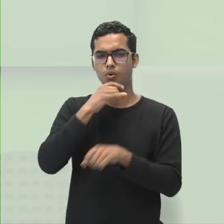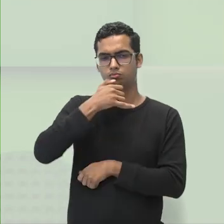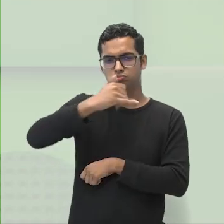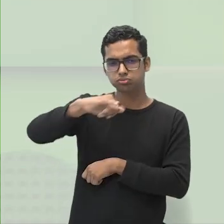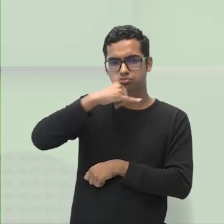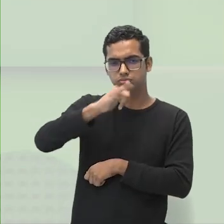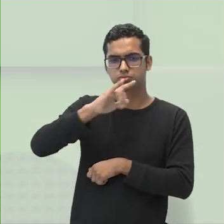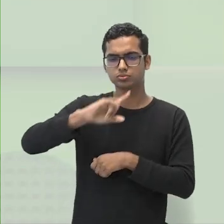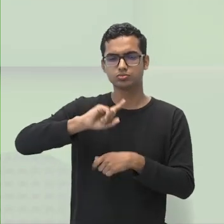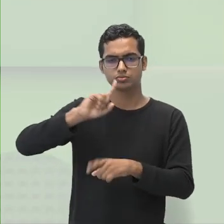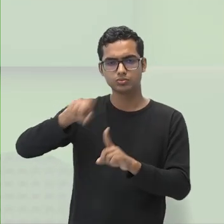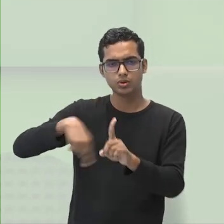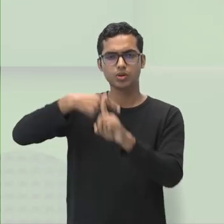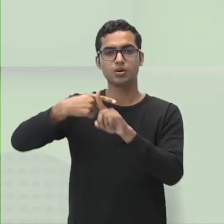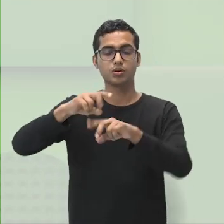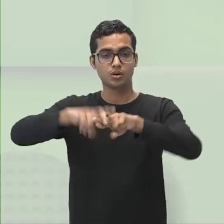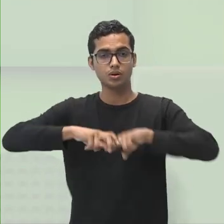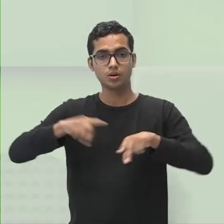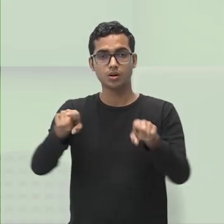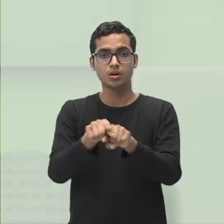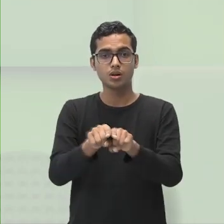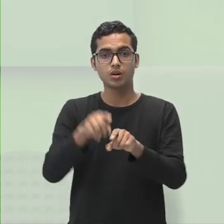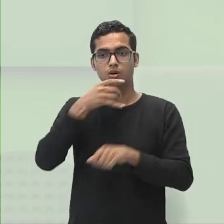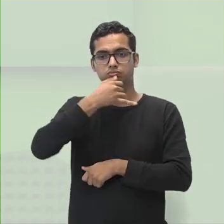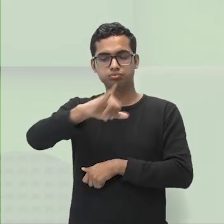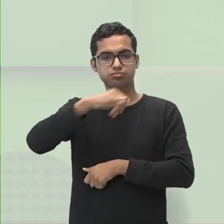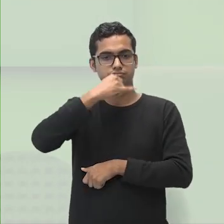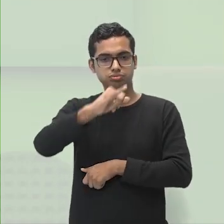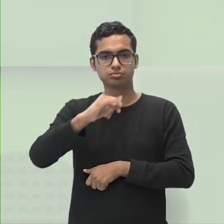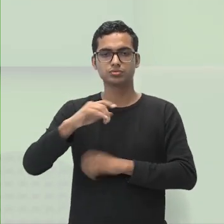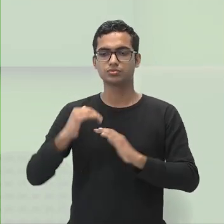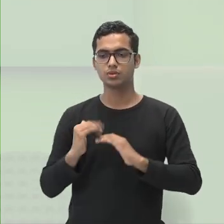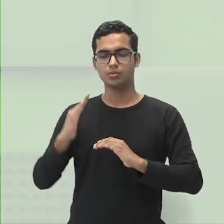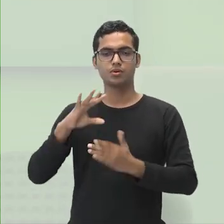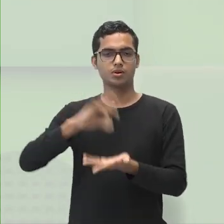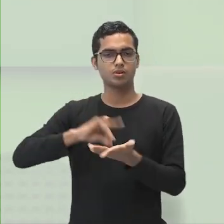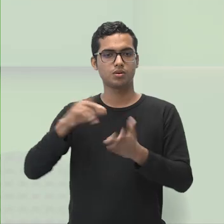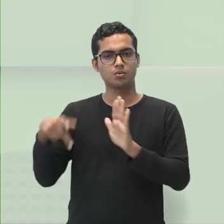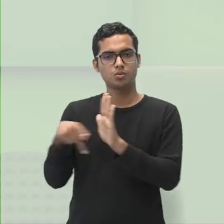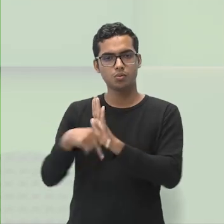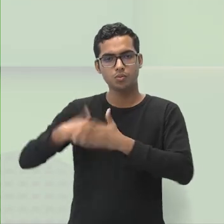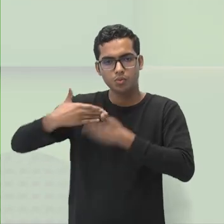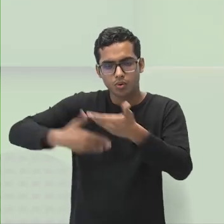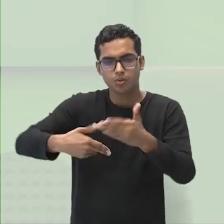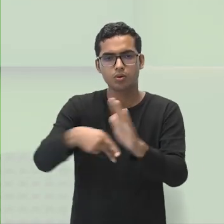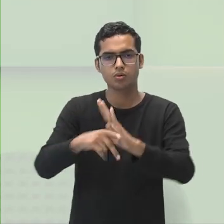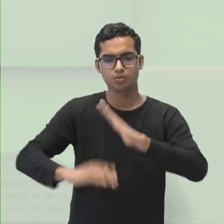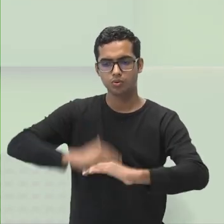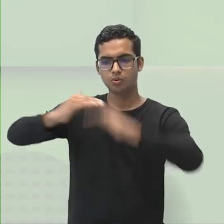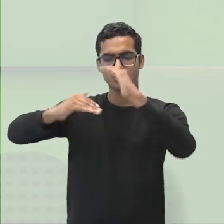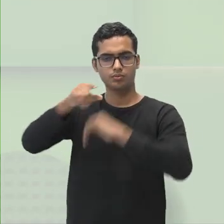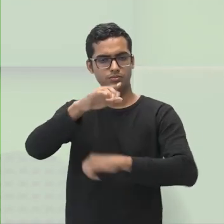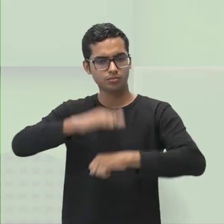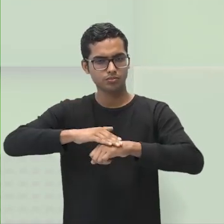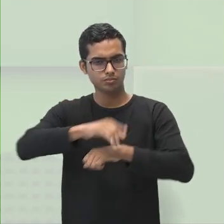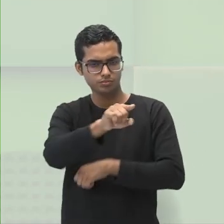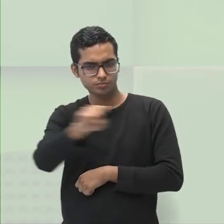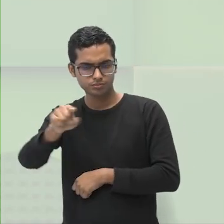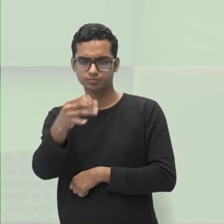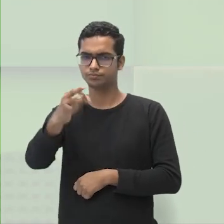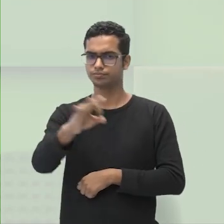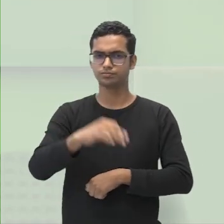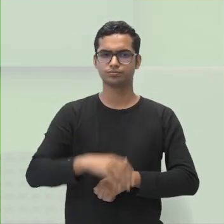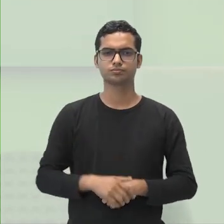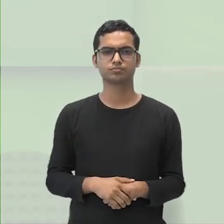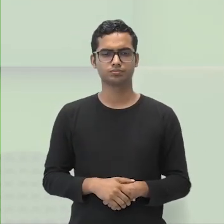porque vocês têm um gasto energético maior pelo próprio processo de crescimento de vocês,